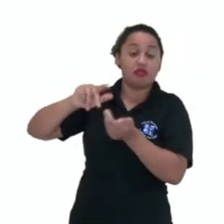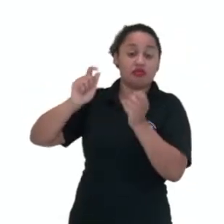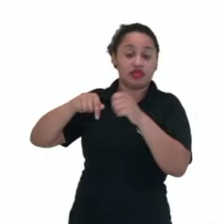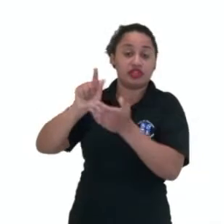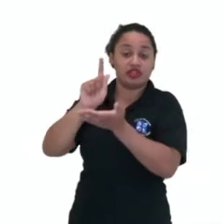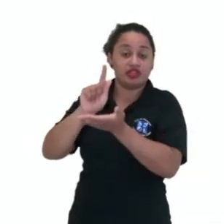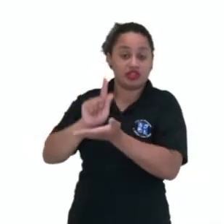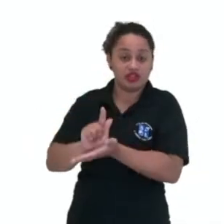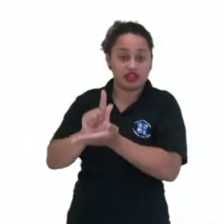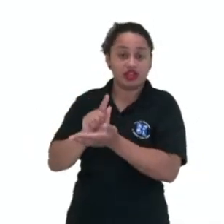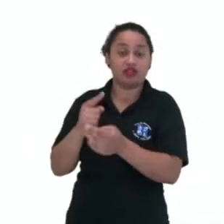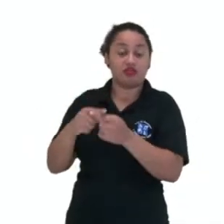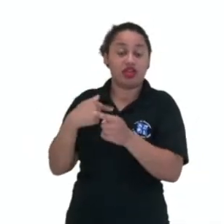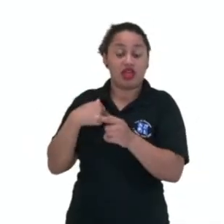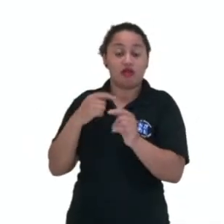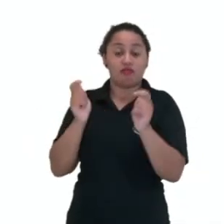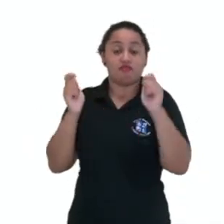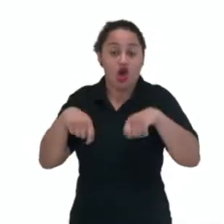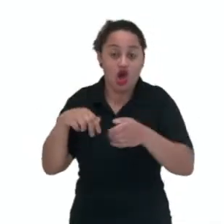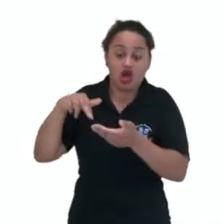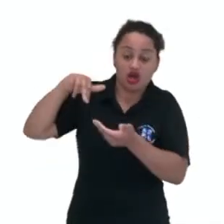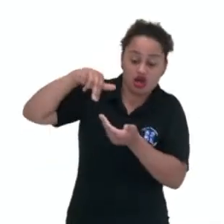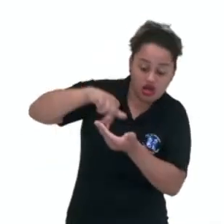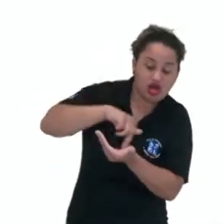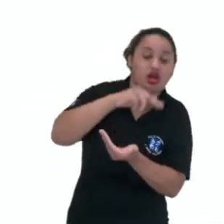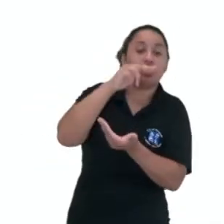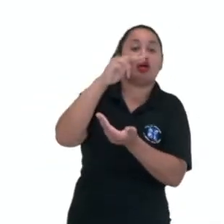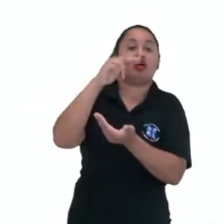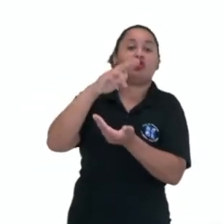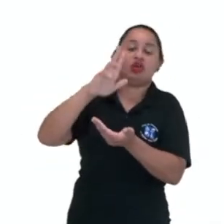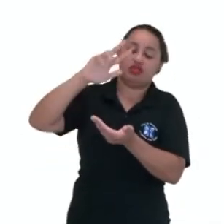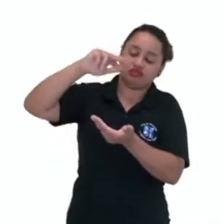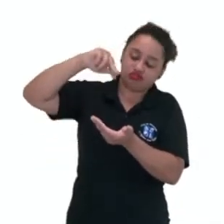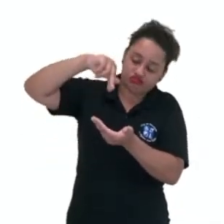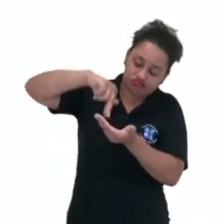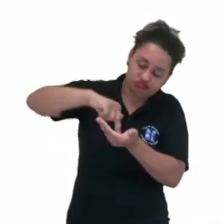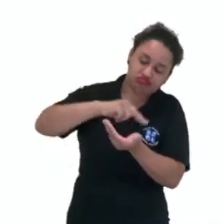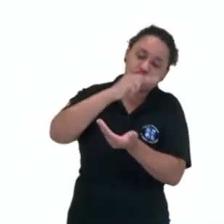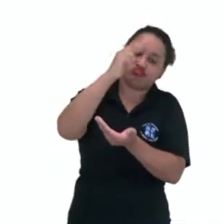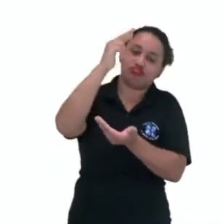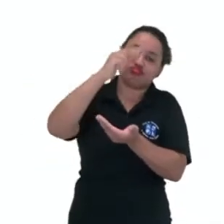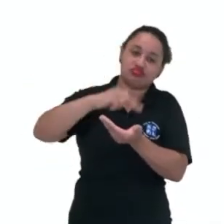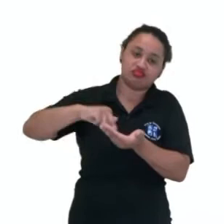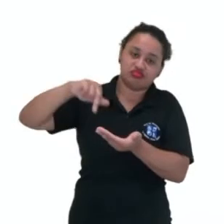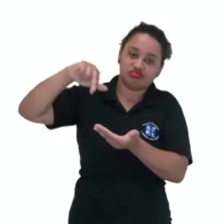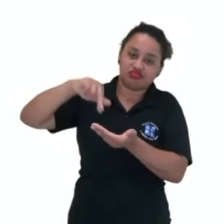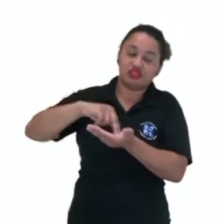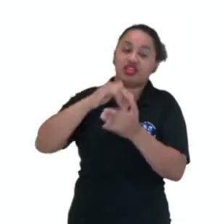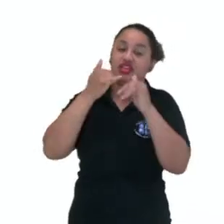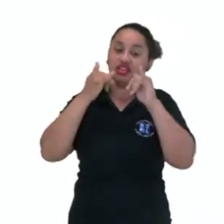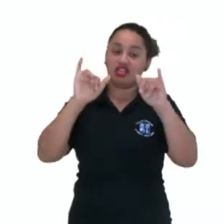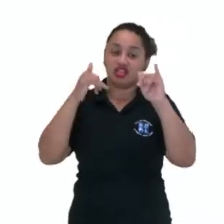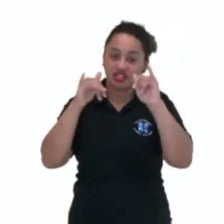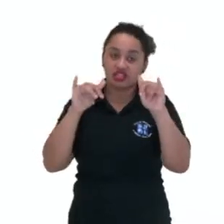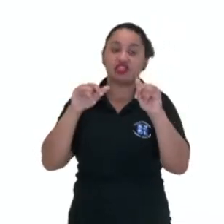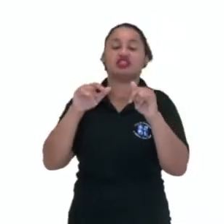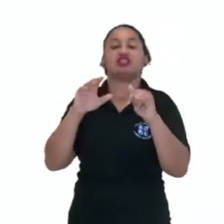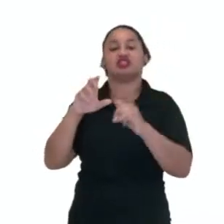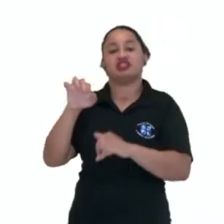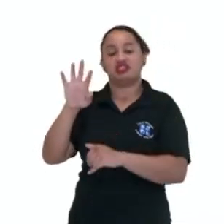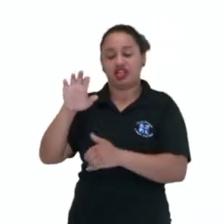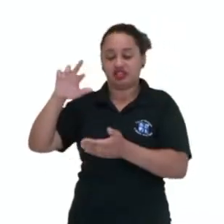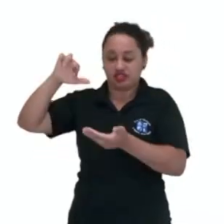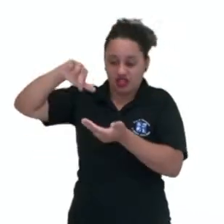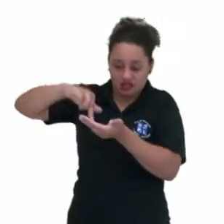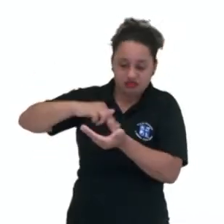gravitacional, porque ele está pronto para descer. Quando ele está fazendo movimento, é energia cinética. Quando ele para lá em cima de novo,